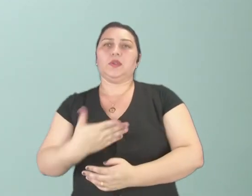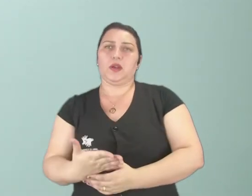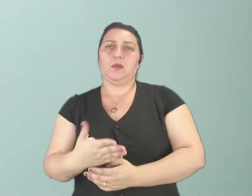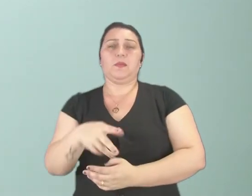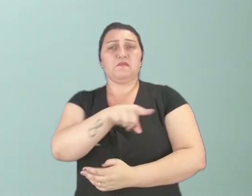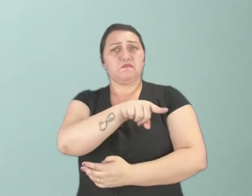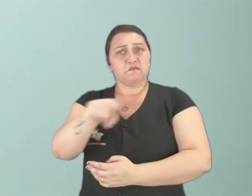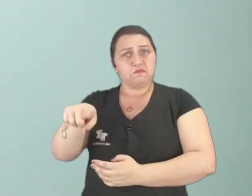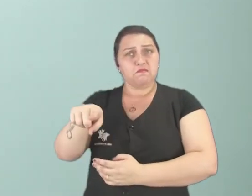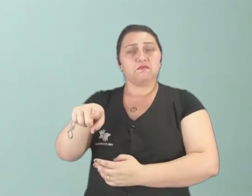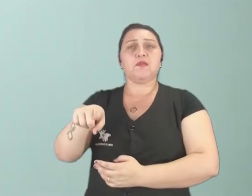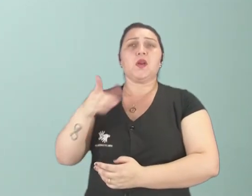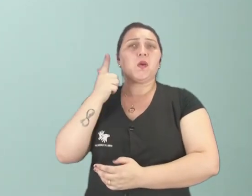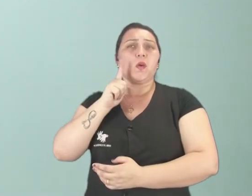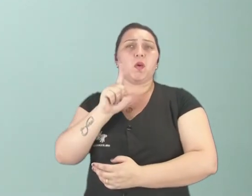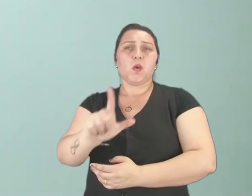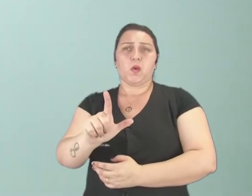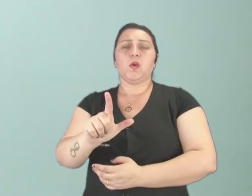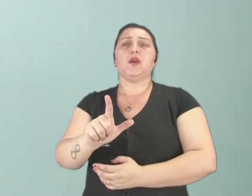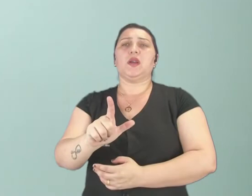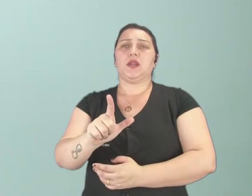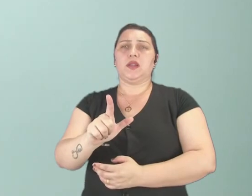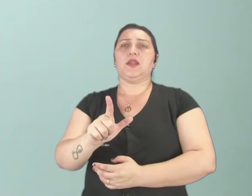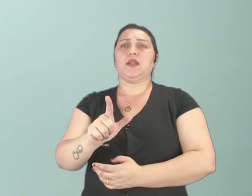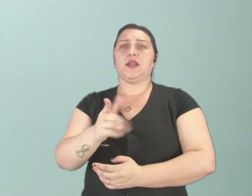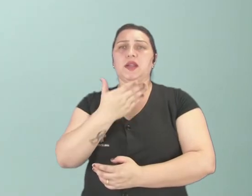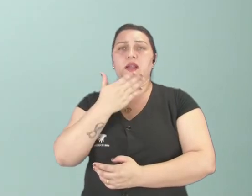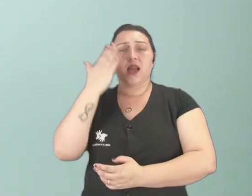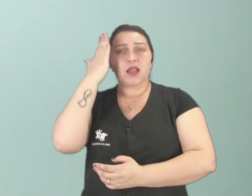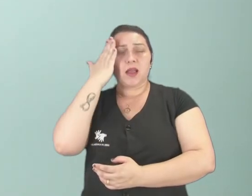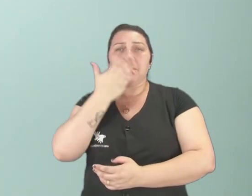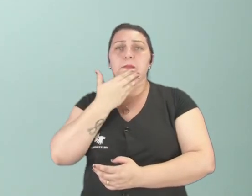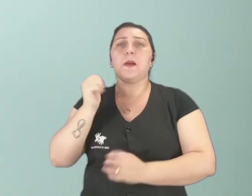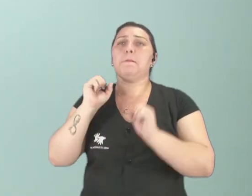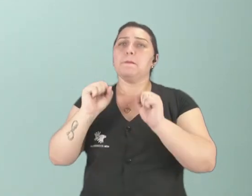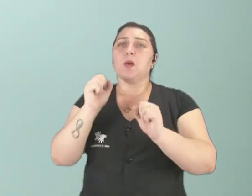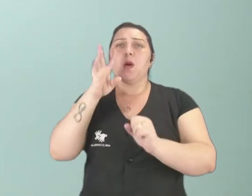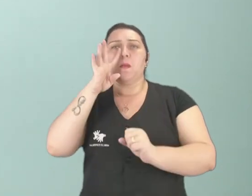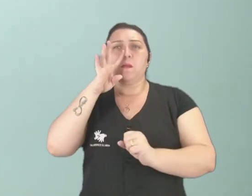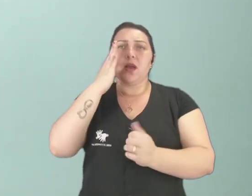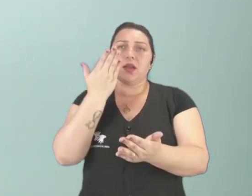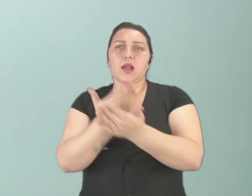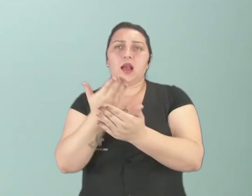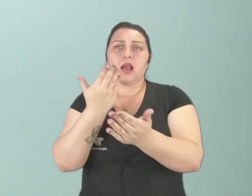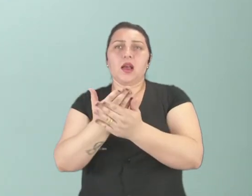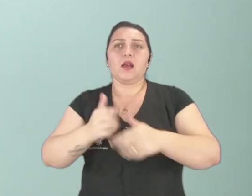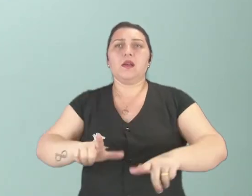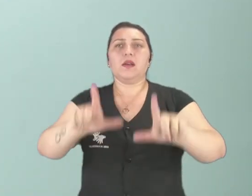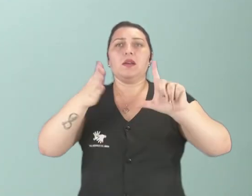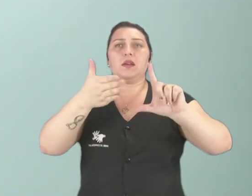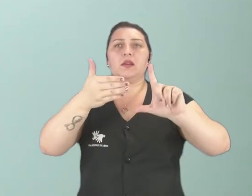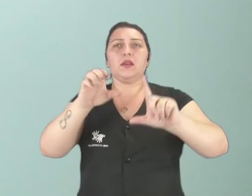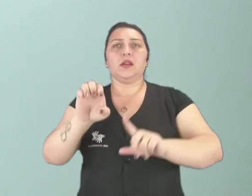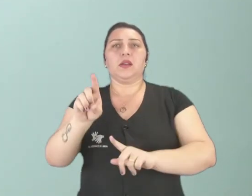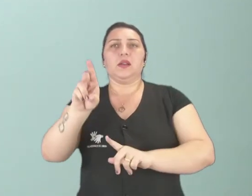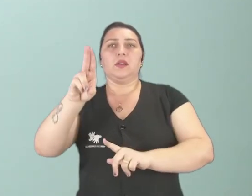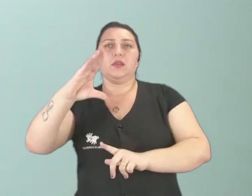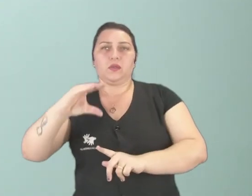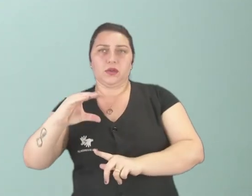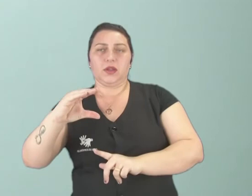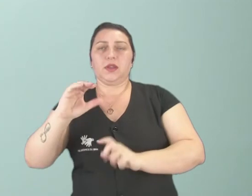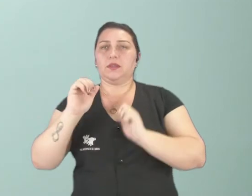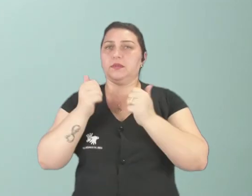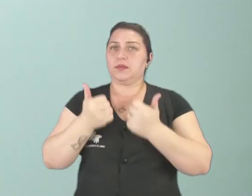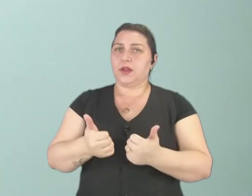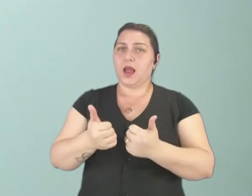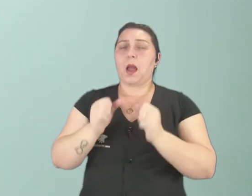que você consiga se ater melhor aos detalhes, você pode rever essa aula, né, acessando a plataforma Eduque,